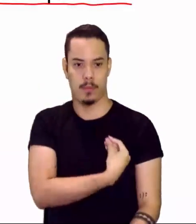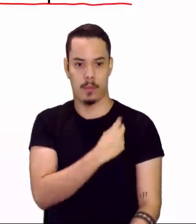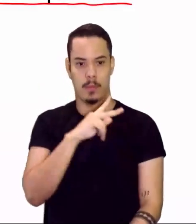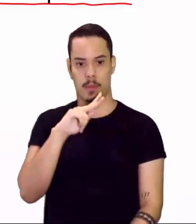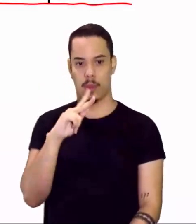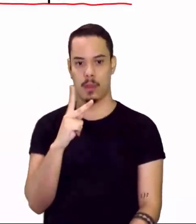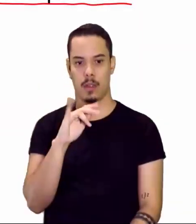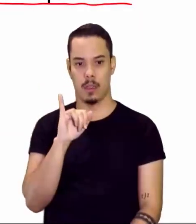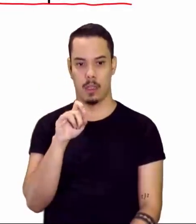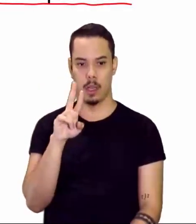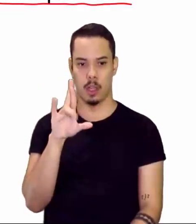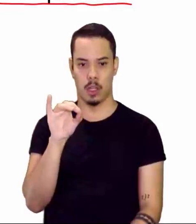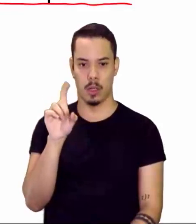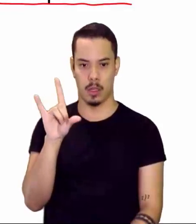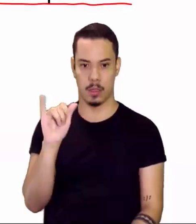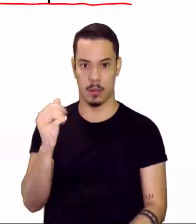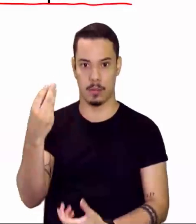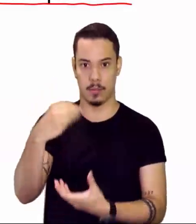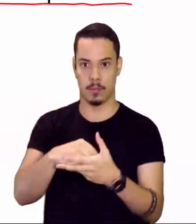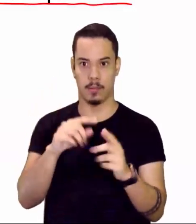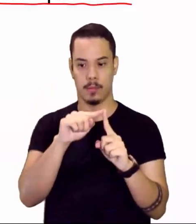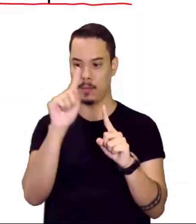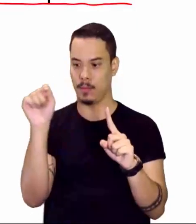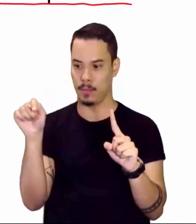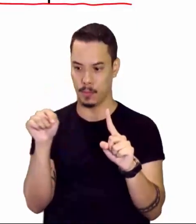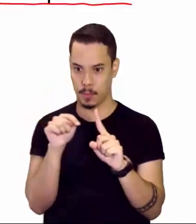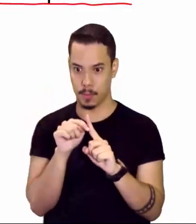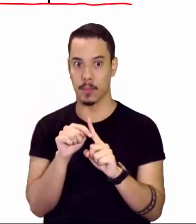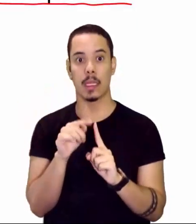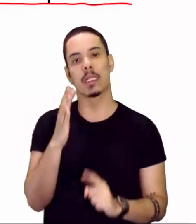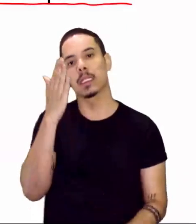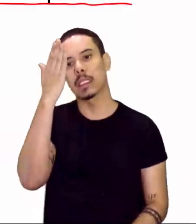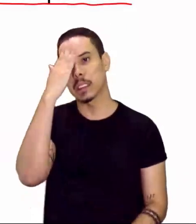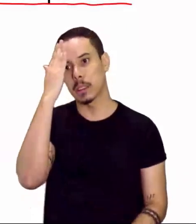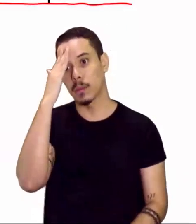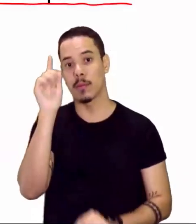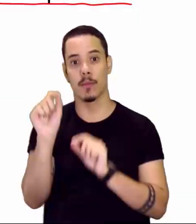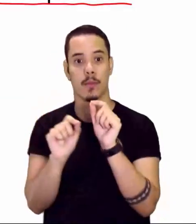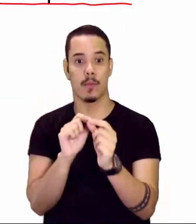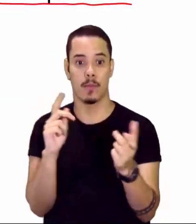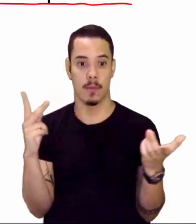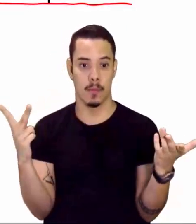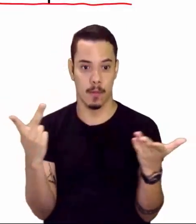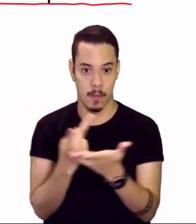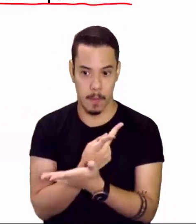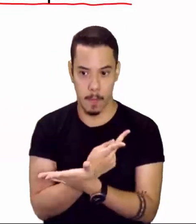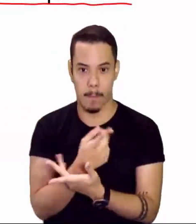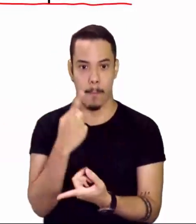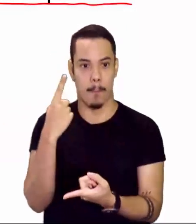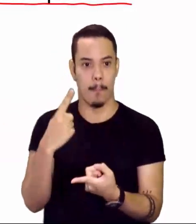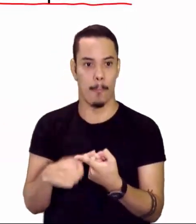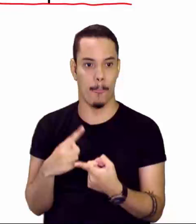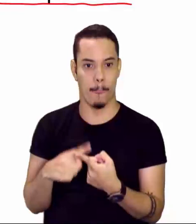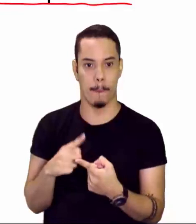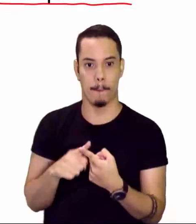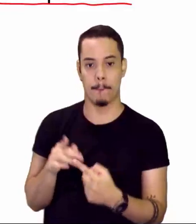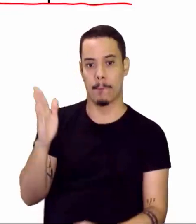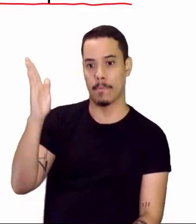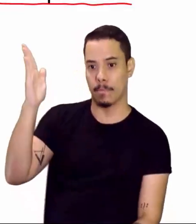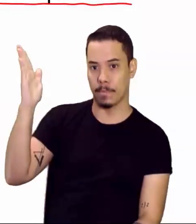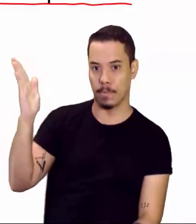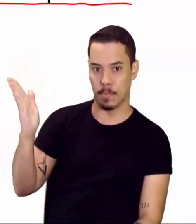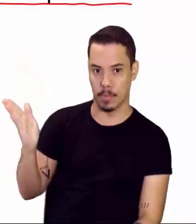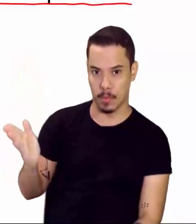de hidroxila nas cadeias. Ele quer saber o que acontece para que esses compostos,